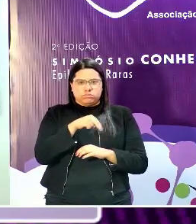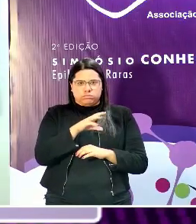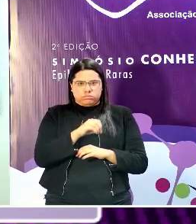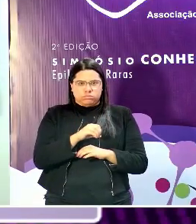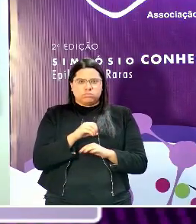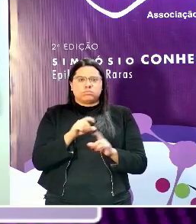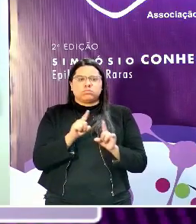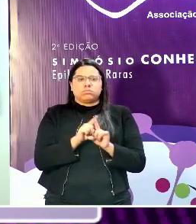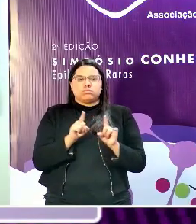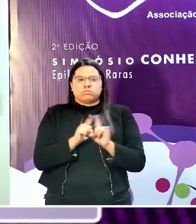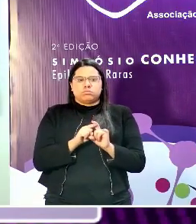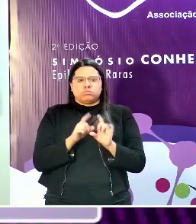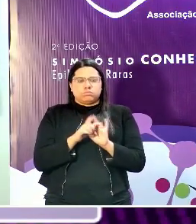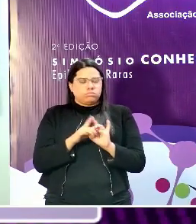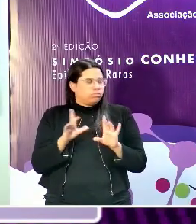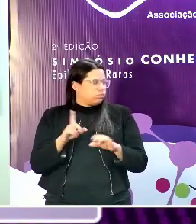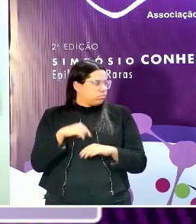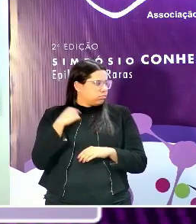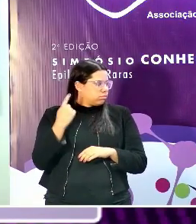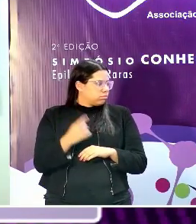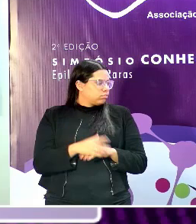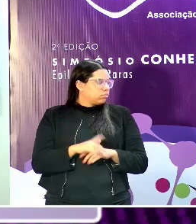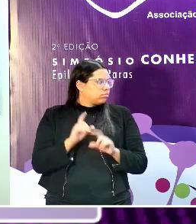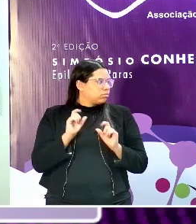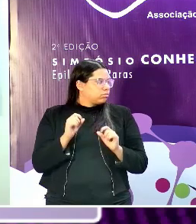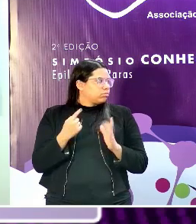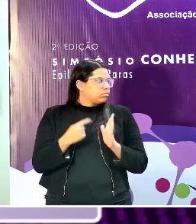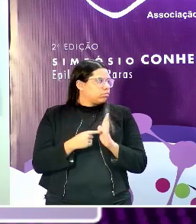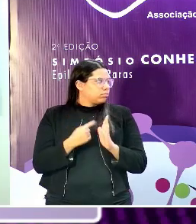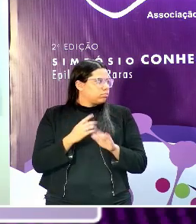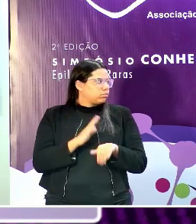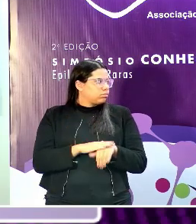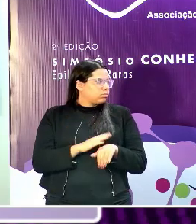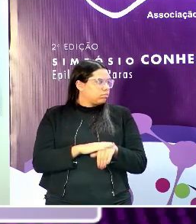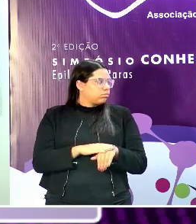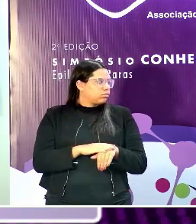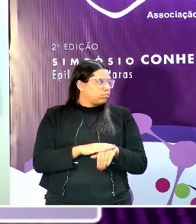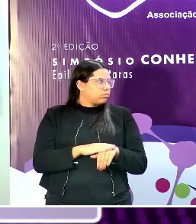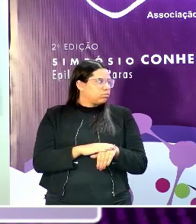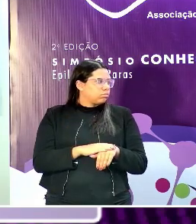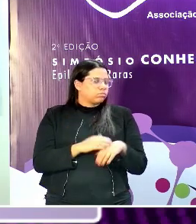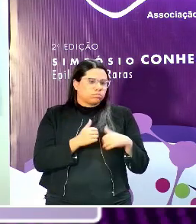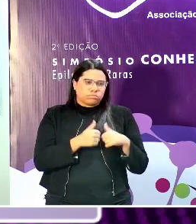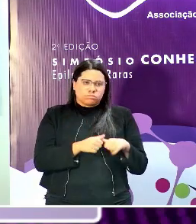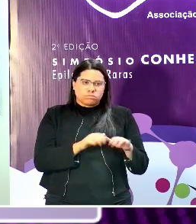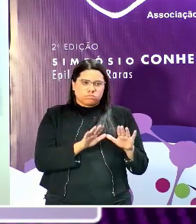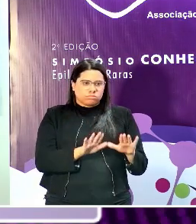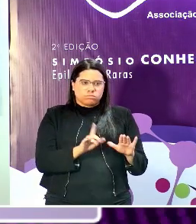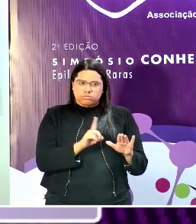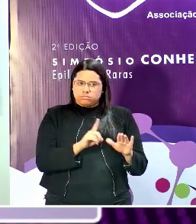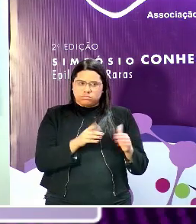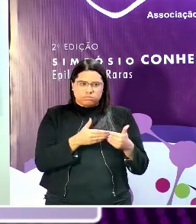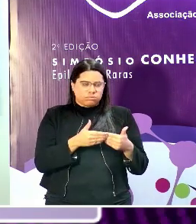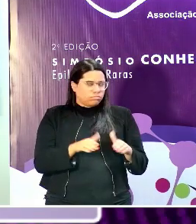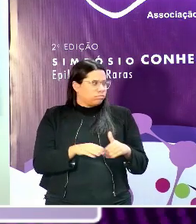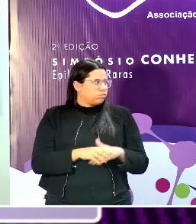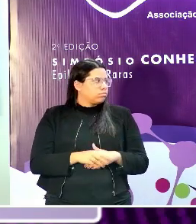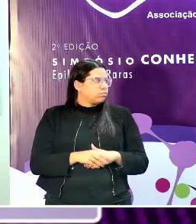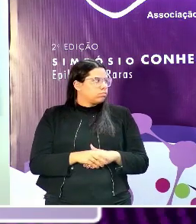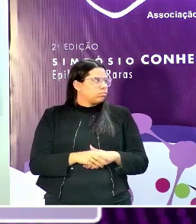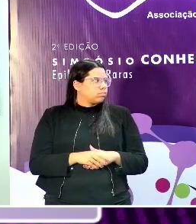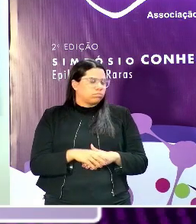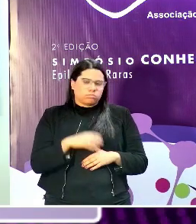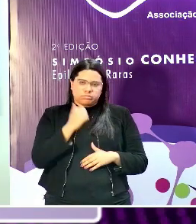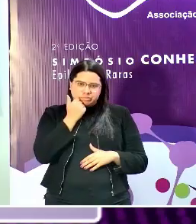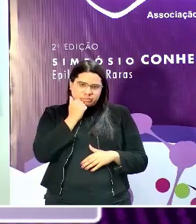liberar, né? Então a primeira que a gente fez grudou e ficou, né? Não abriu. Ciência,